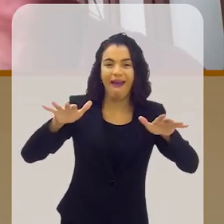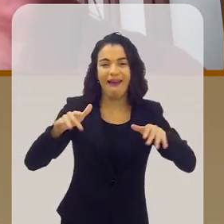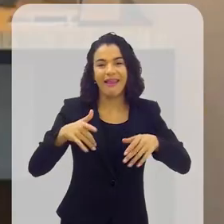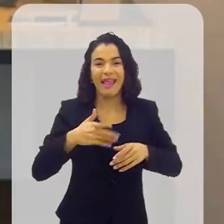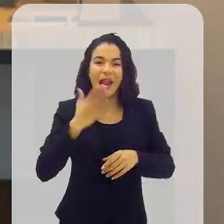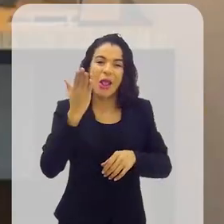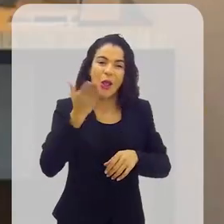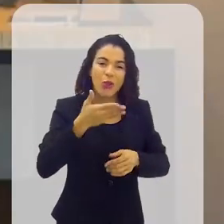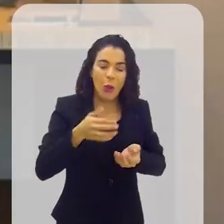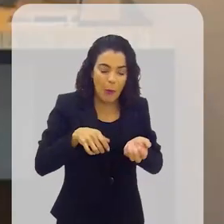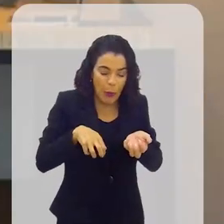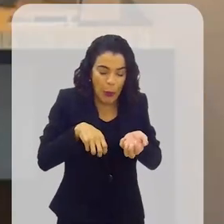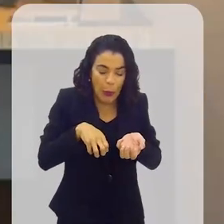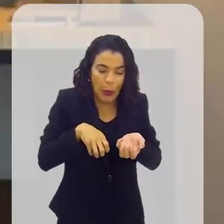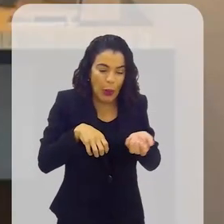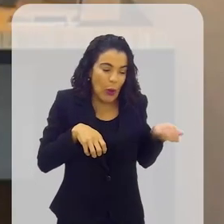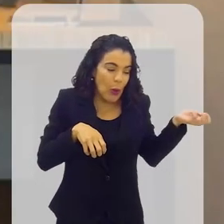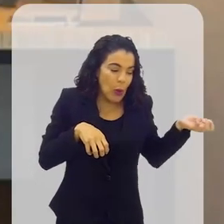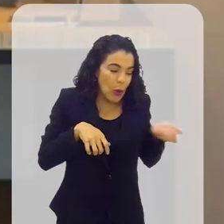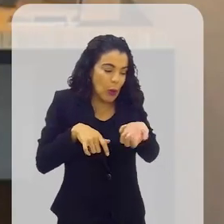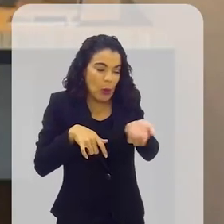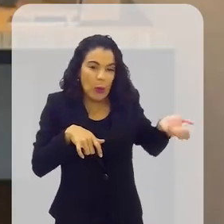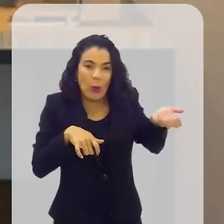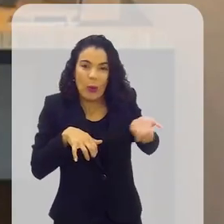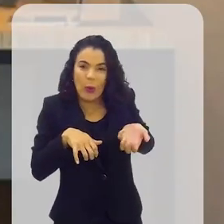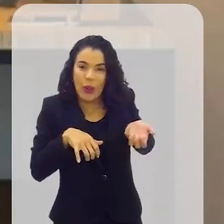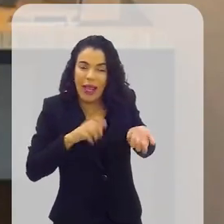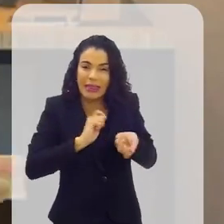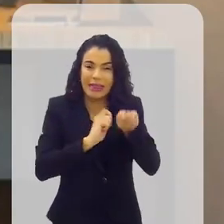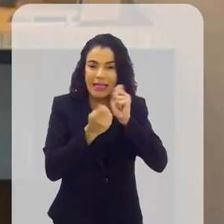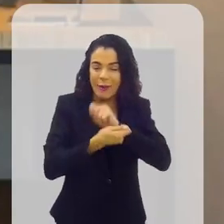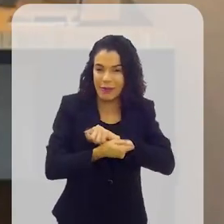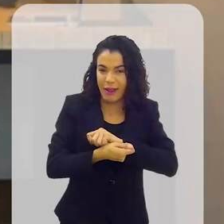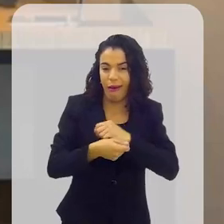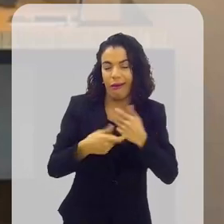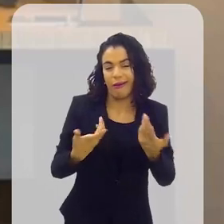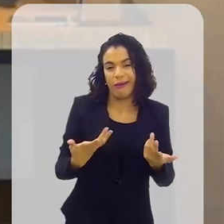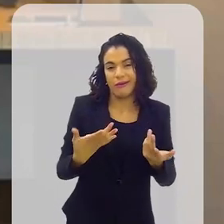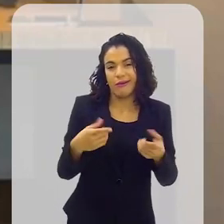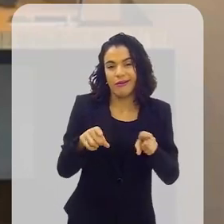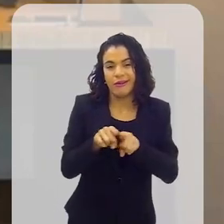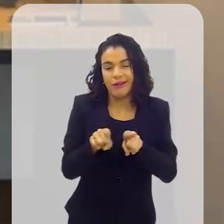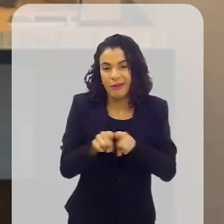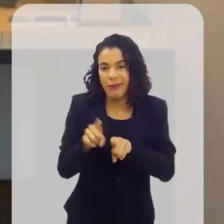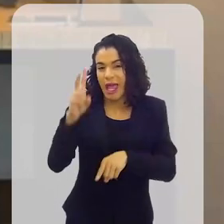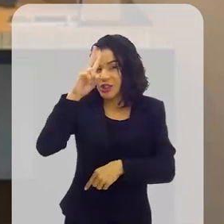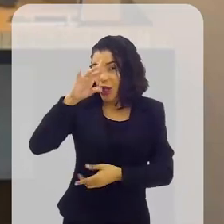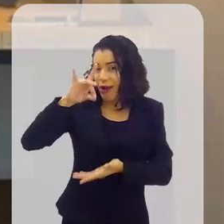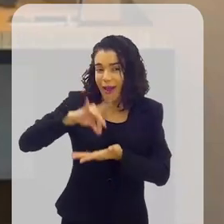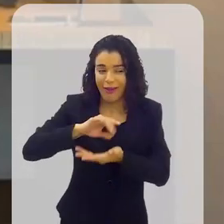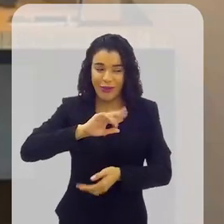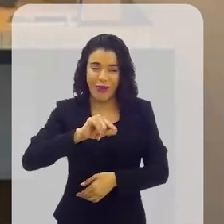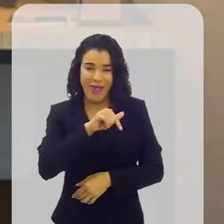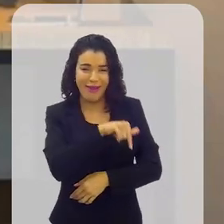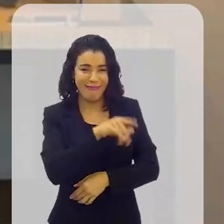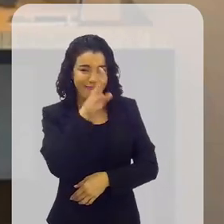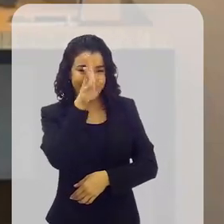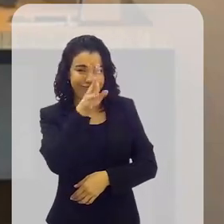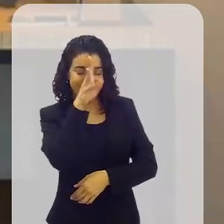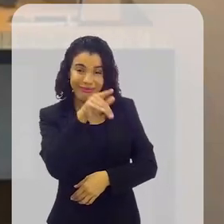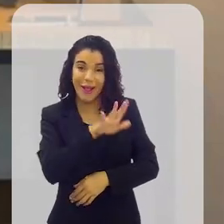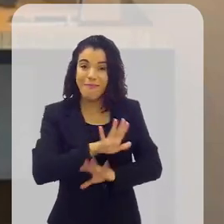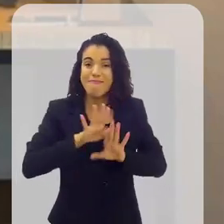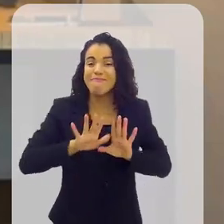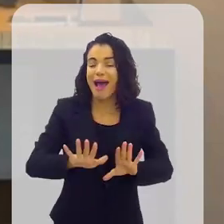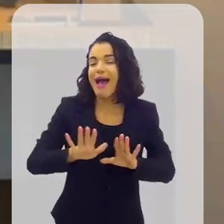conta do banjo com braço cerrado, adaptado pelo próprio Almir, apesar da história real não